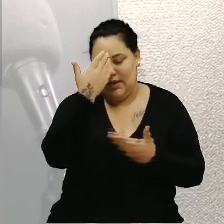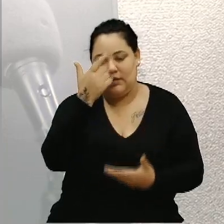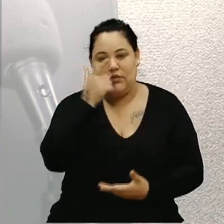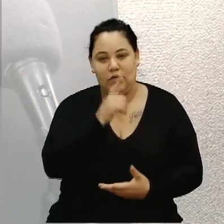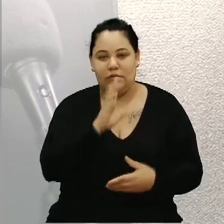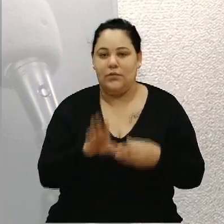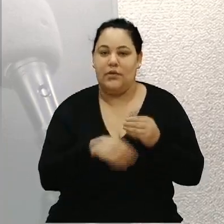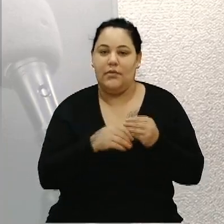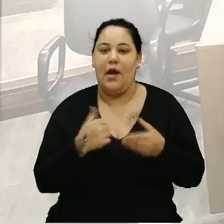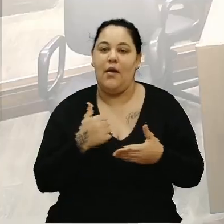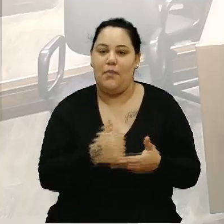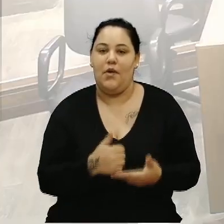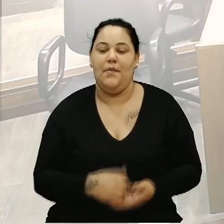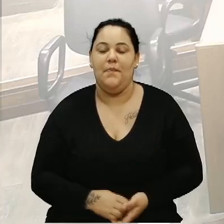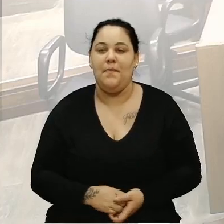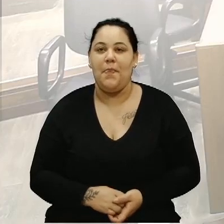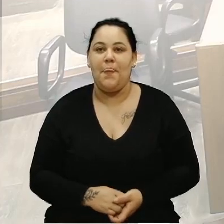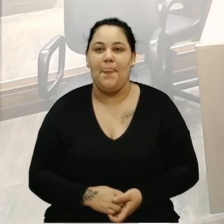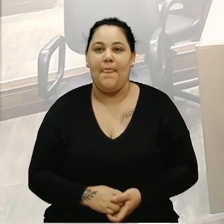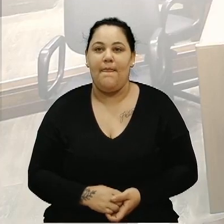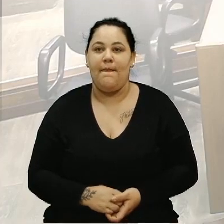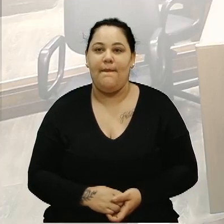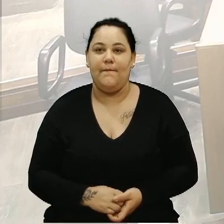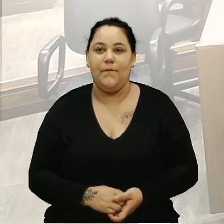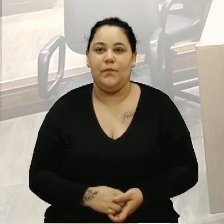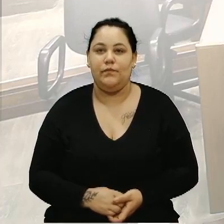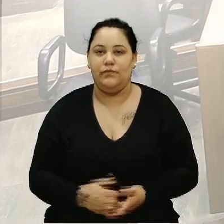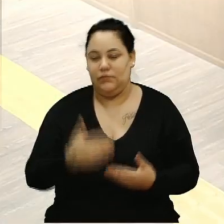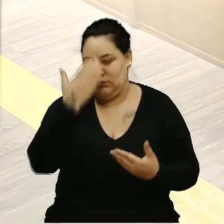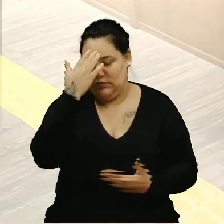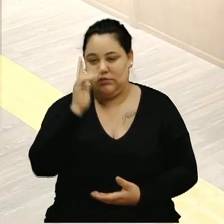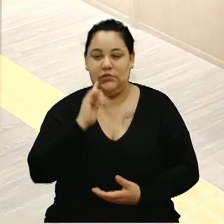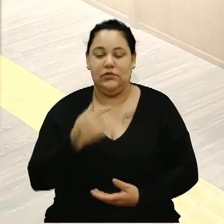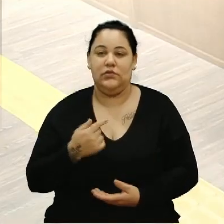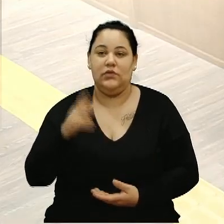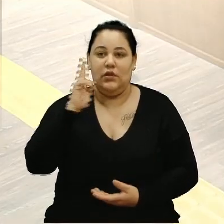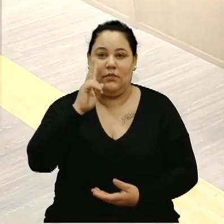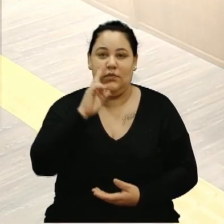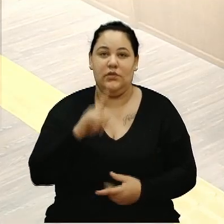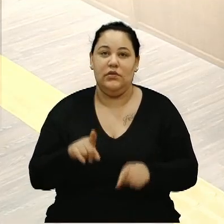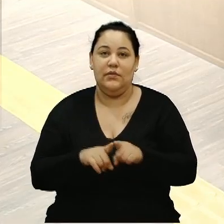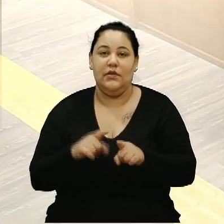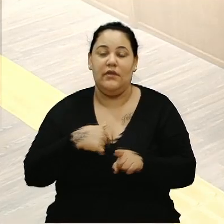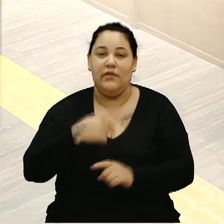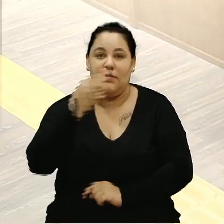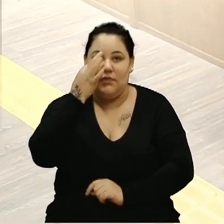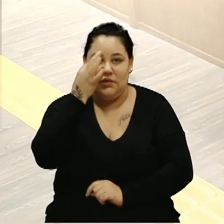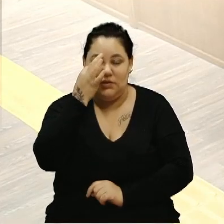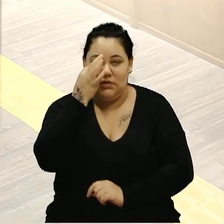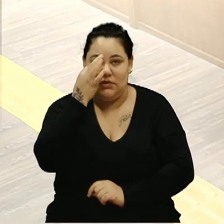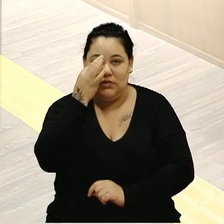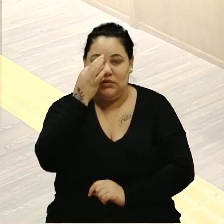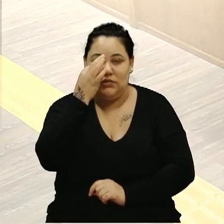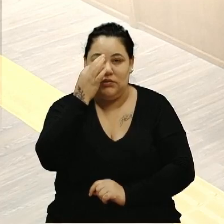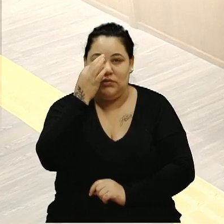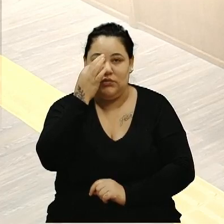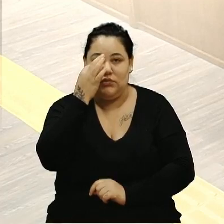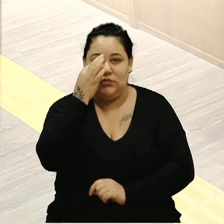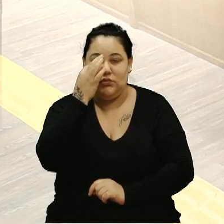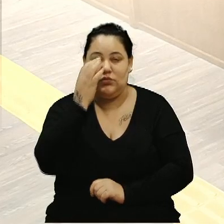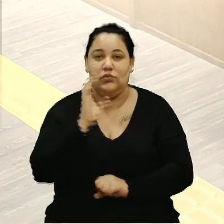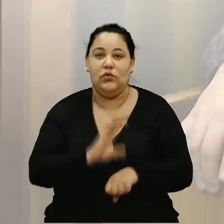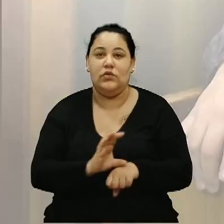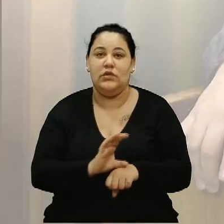nos ajudar, né? Obrigado, vereadora Gladys. Lembrando, tanto a época estava na presidência do conselho, a Flávia era secretária,